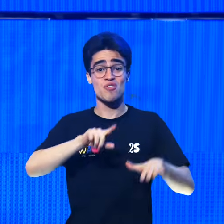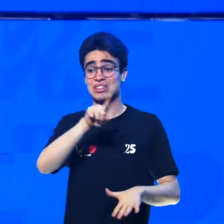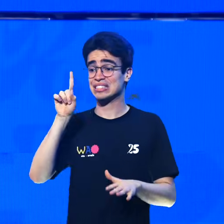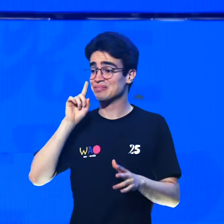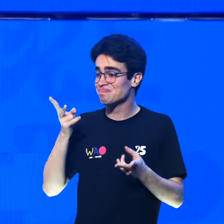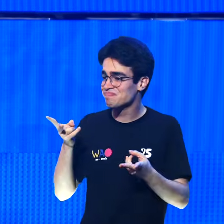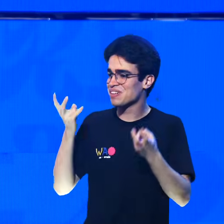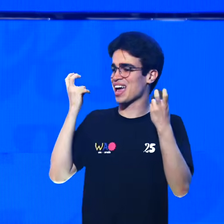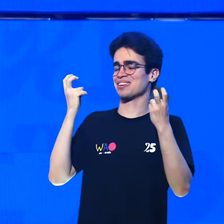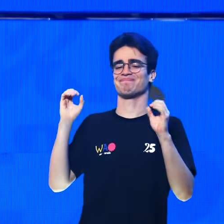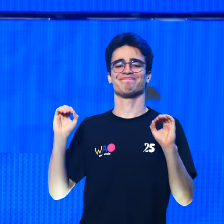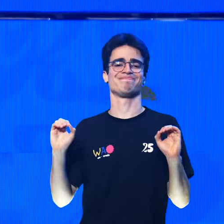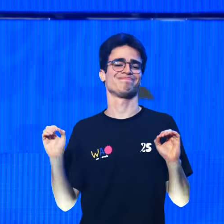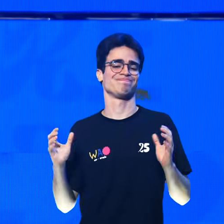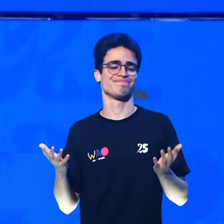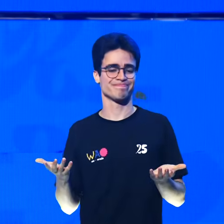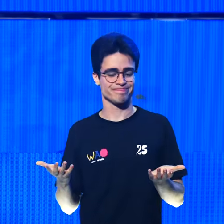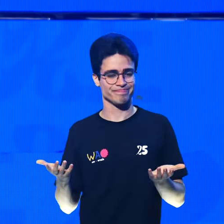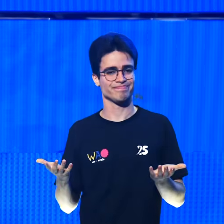o movimento de Deus.